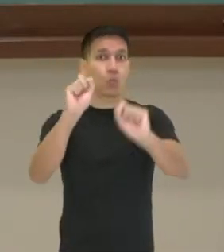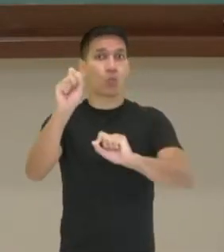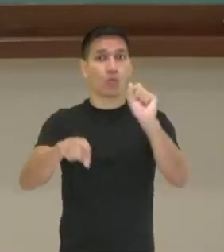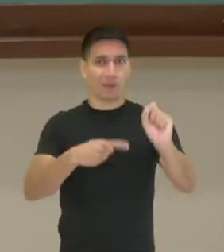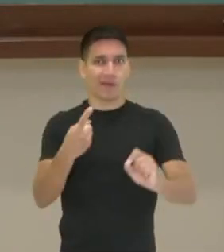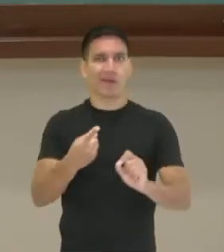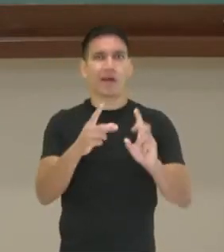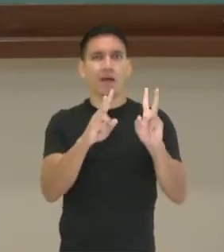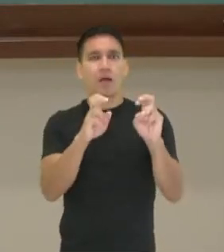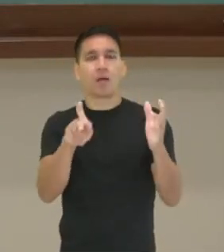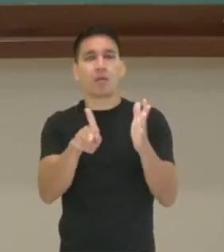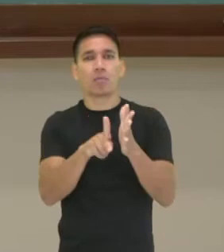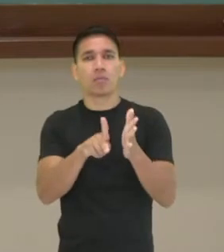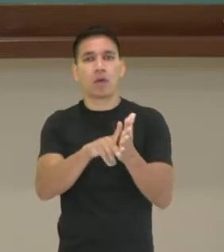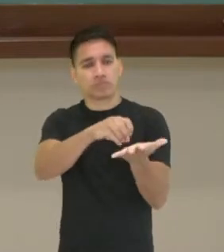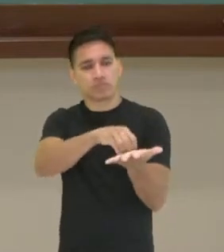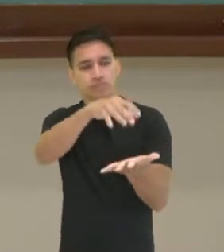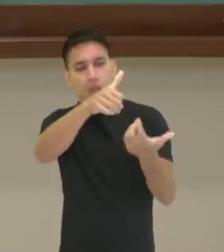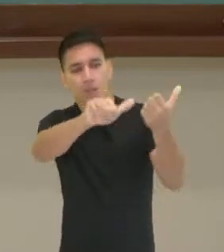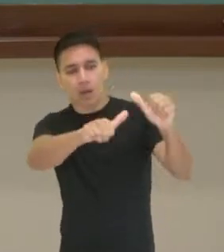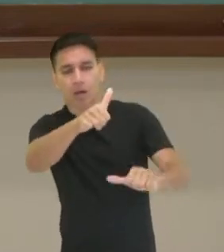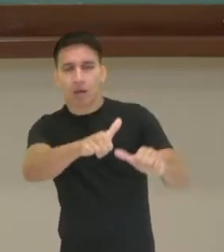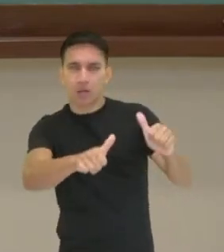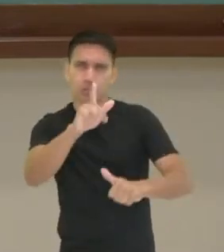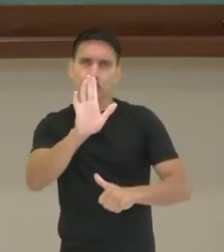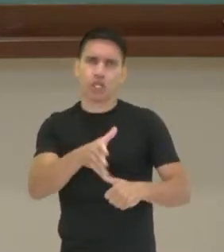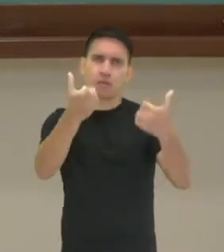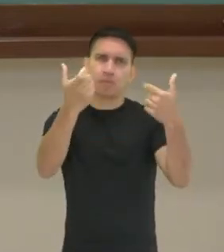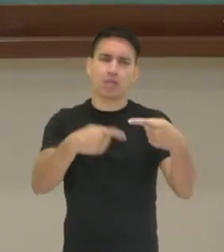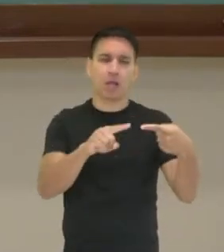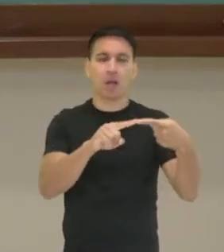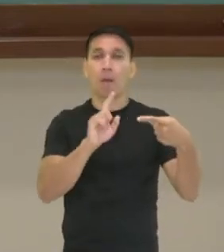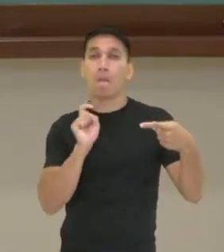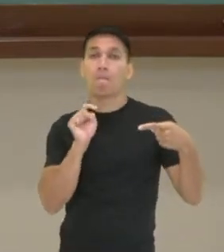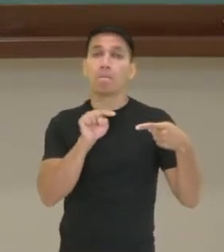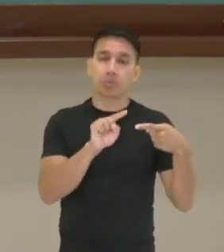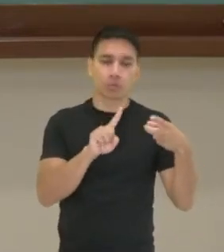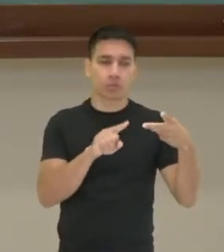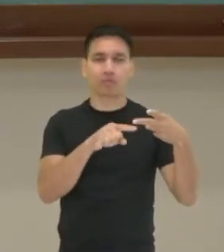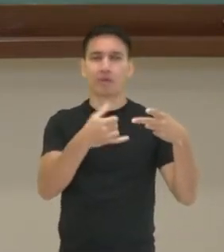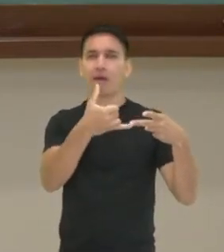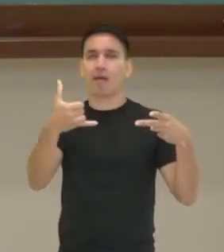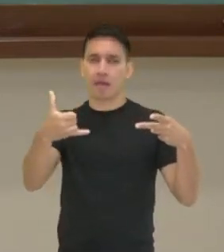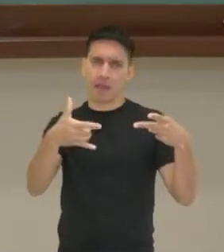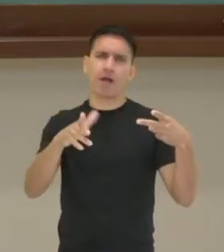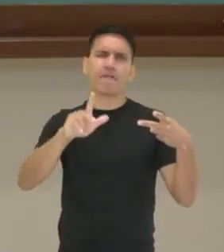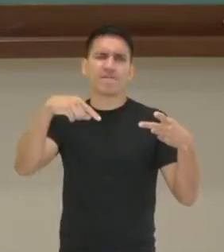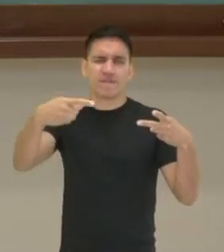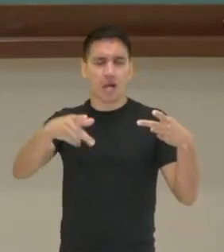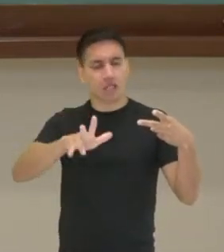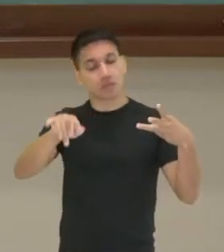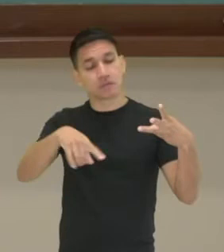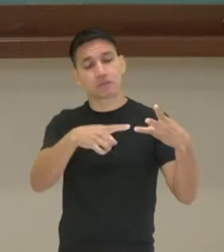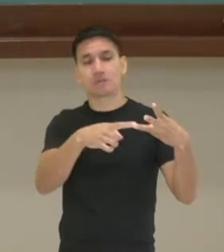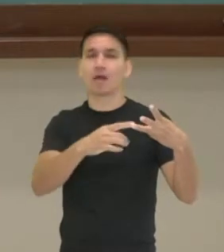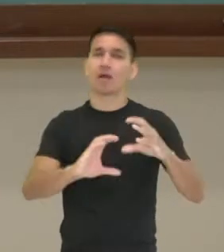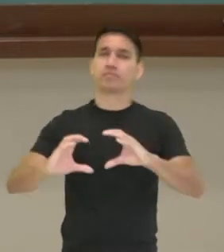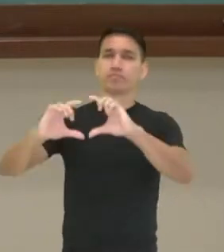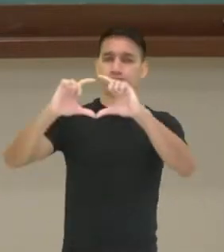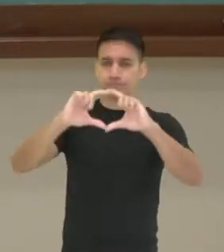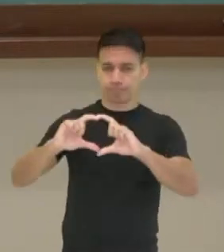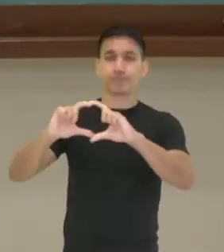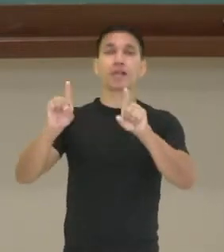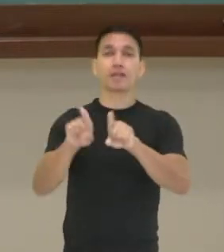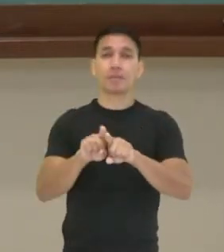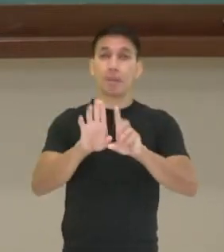da geometria analítica. A gente já falou do ponto, falamos da reta e daqui a pouquinho nós vamos falar também da circunferência. Mas